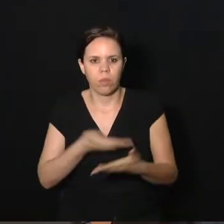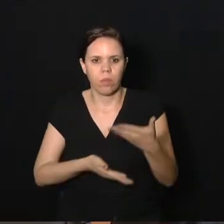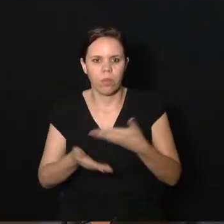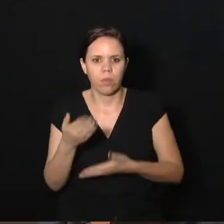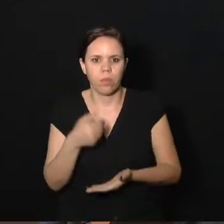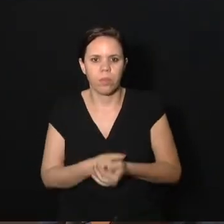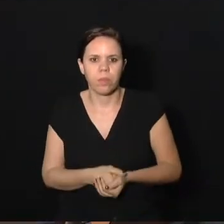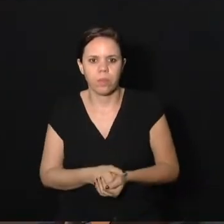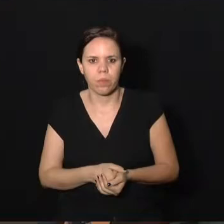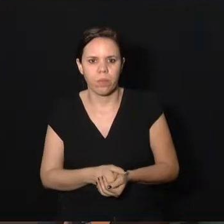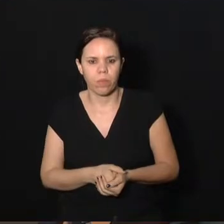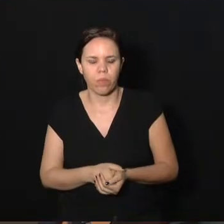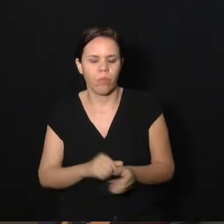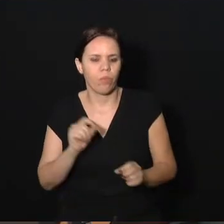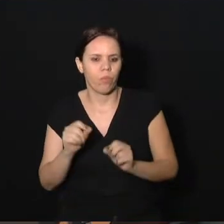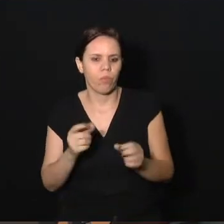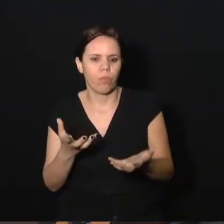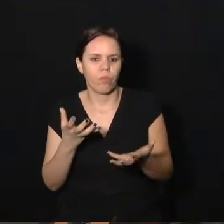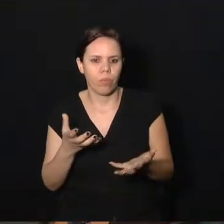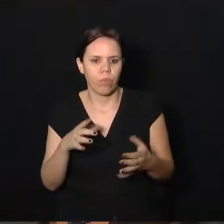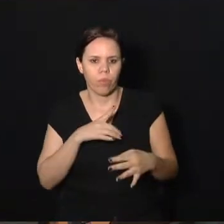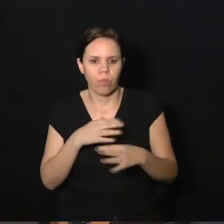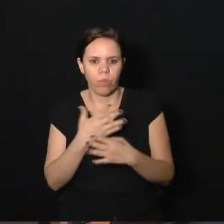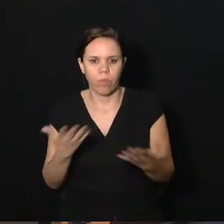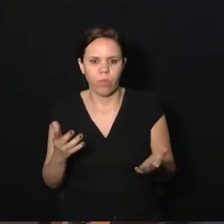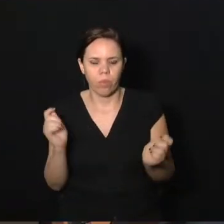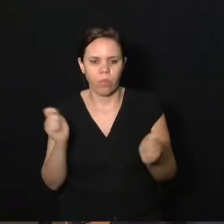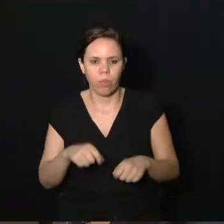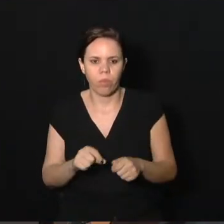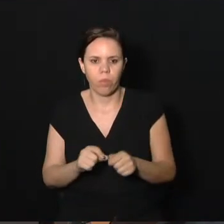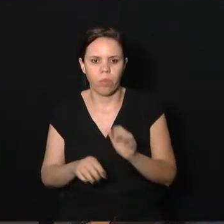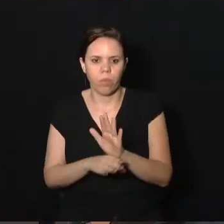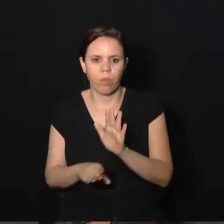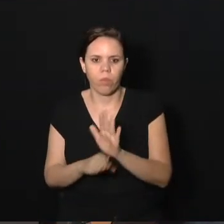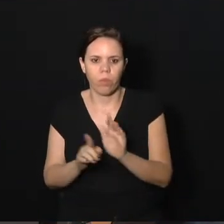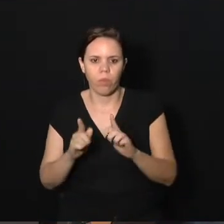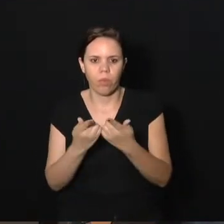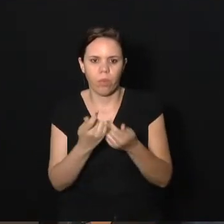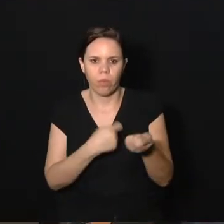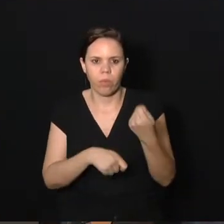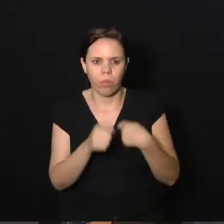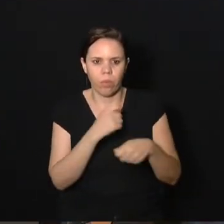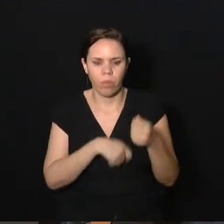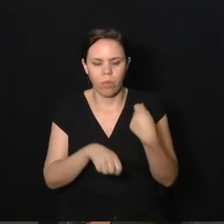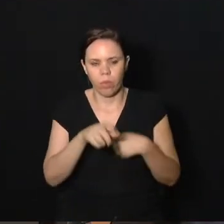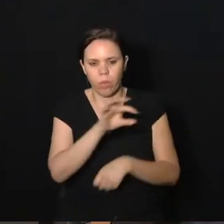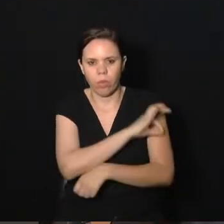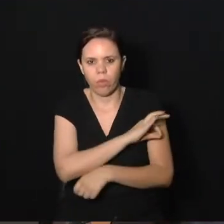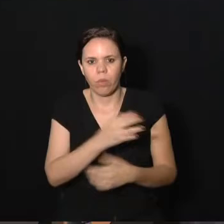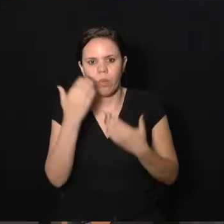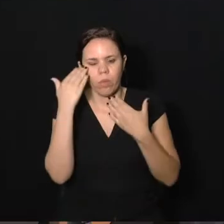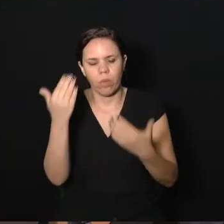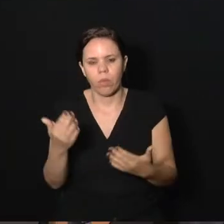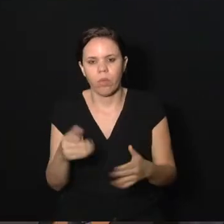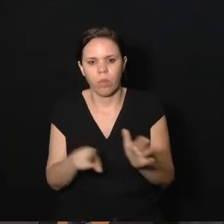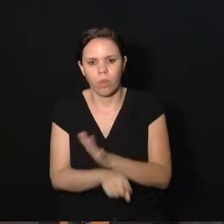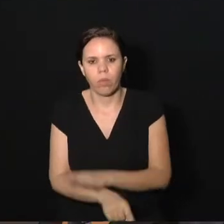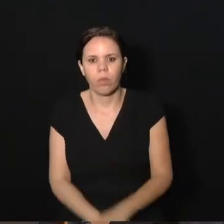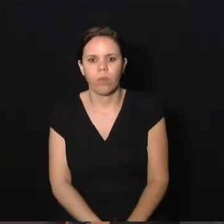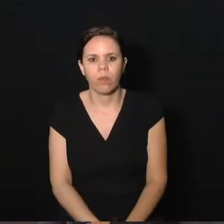né, de o que a gente quer para a cidade, como a gente pode ajudar na gestão pública. É bem importante. Obrigada pela